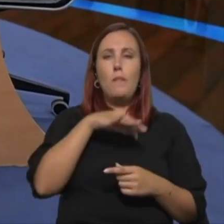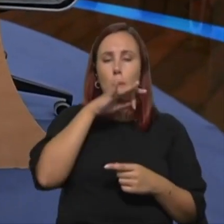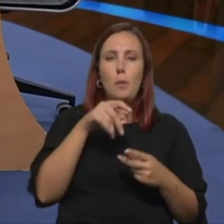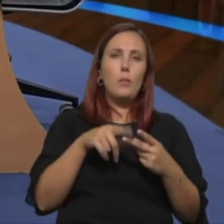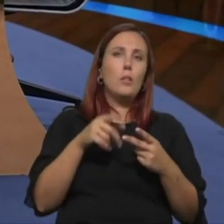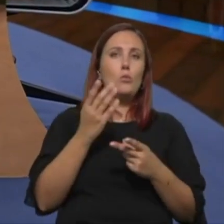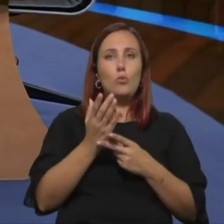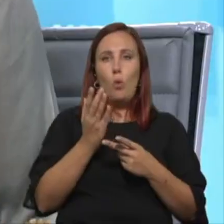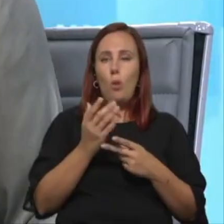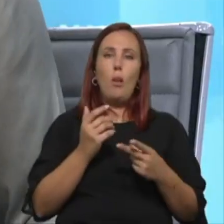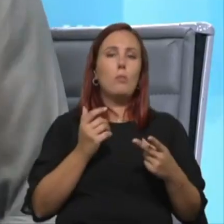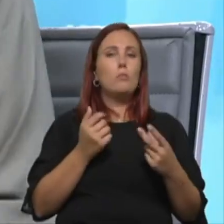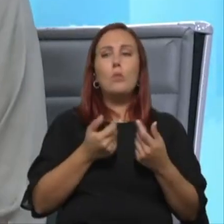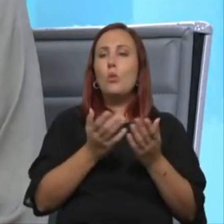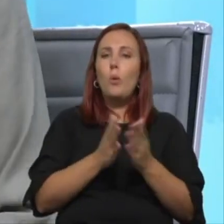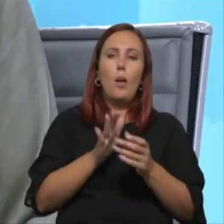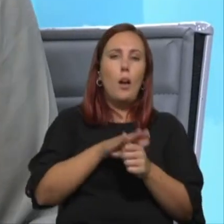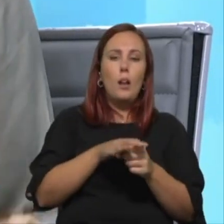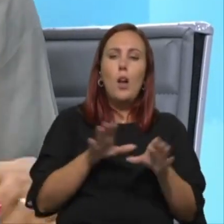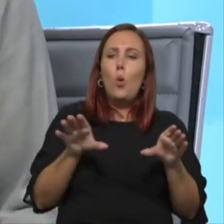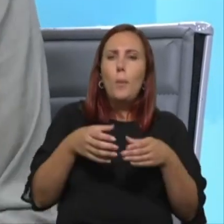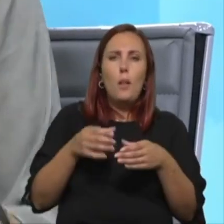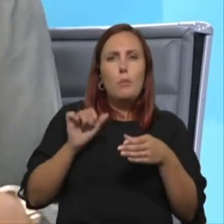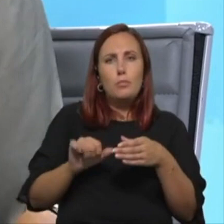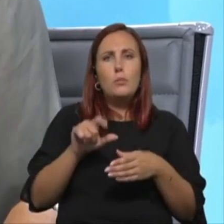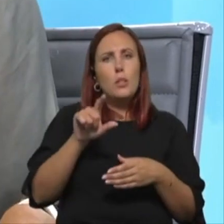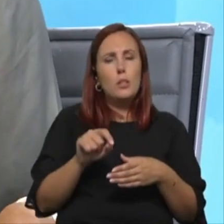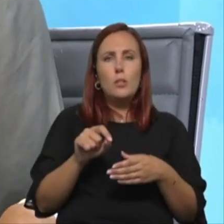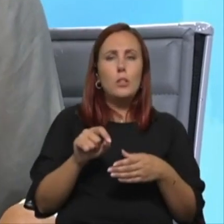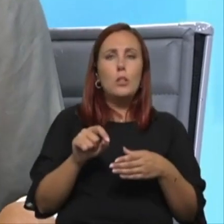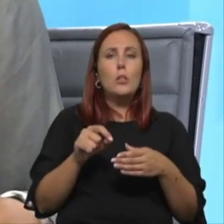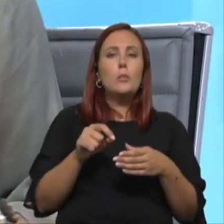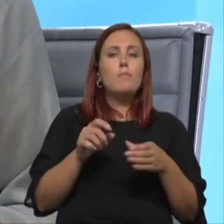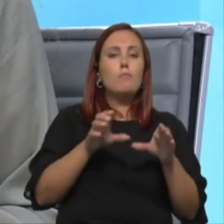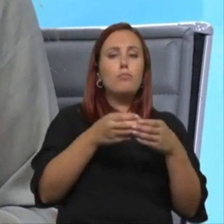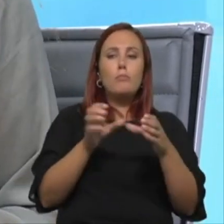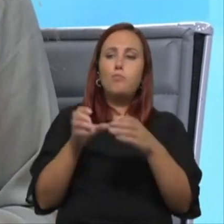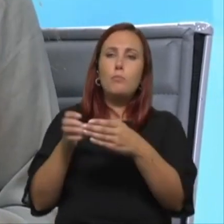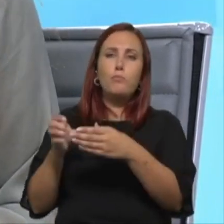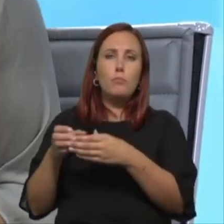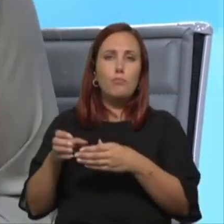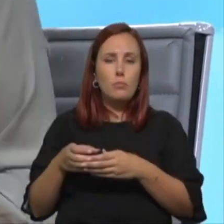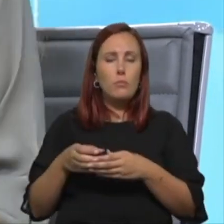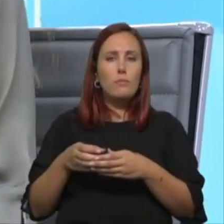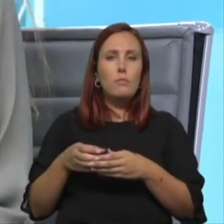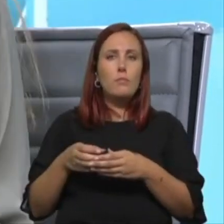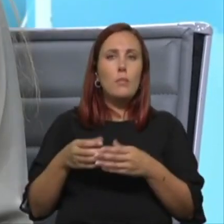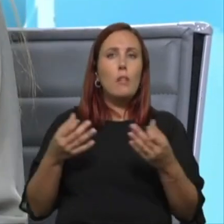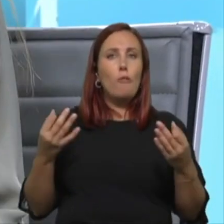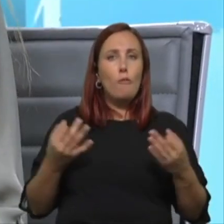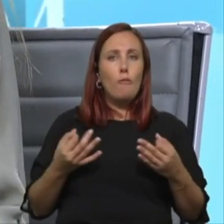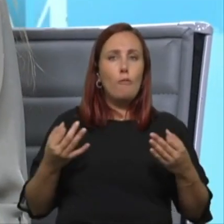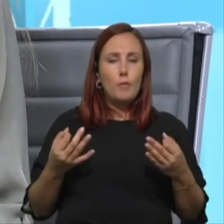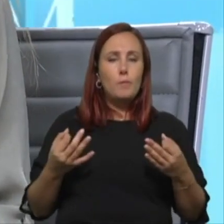escola, portanto, as comunidades, todas estas dimensões têm de facto que tomar a